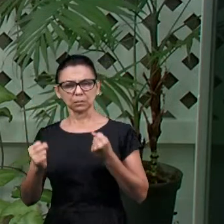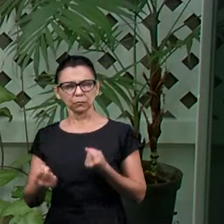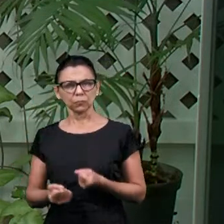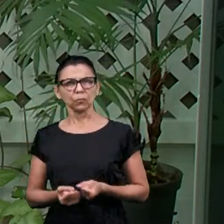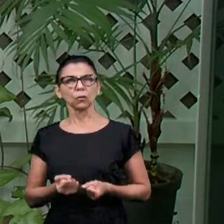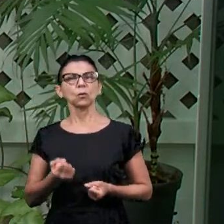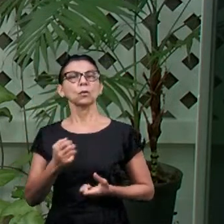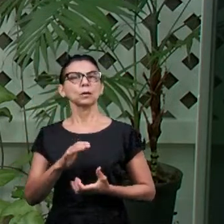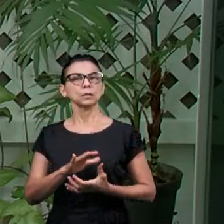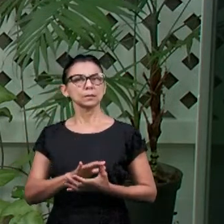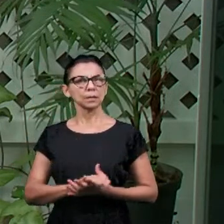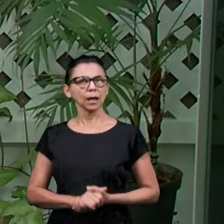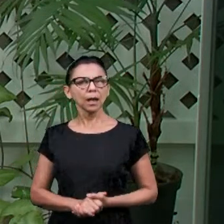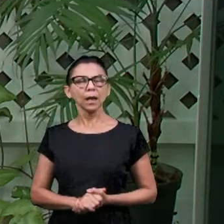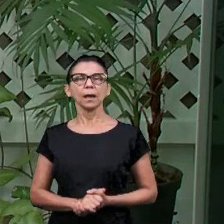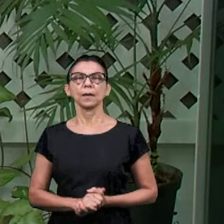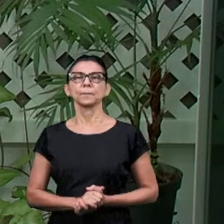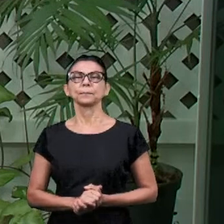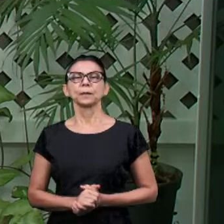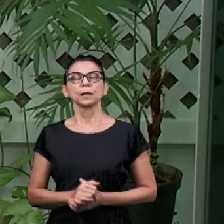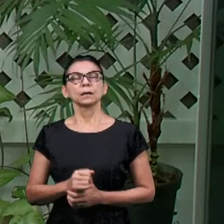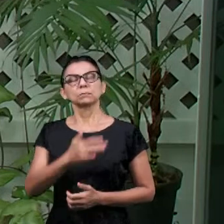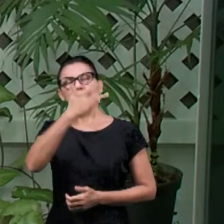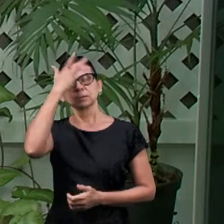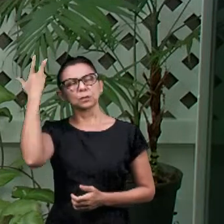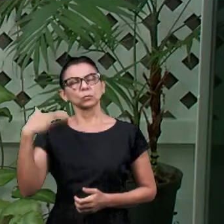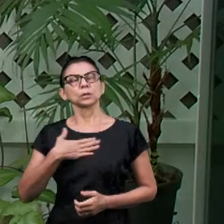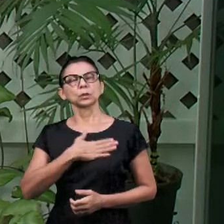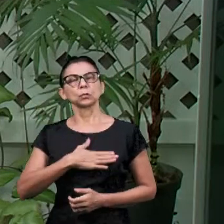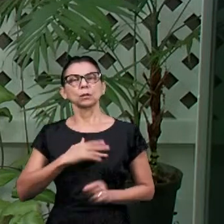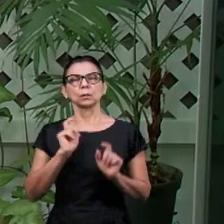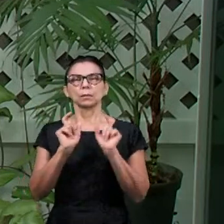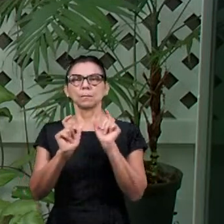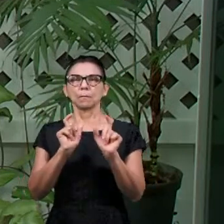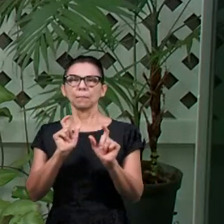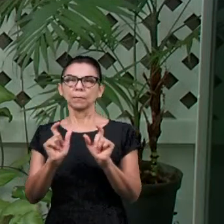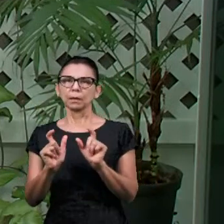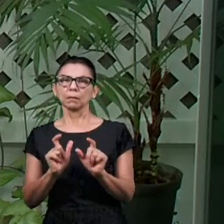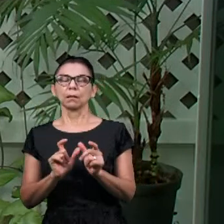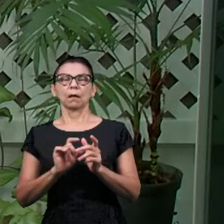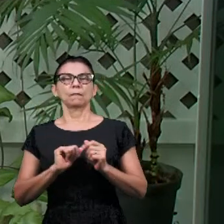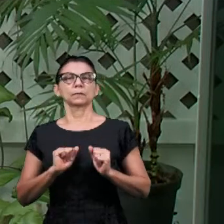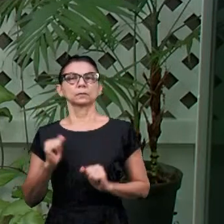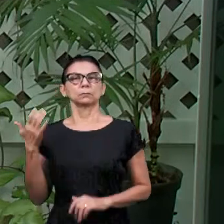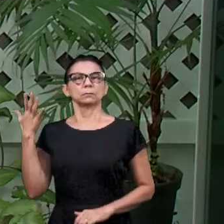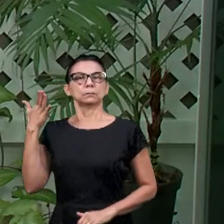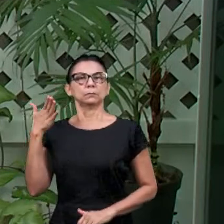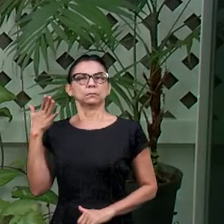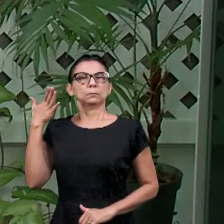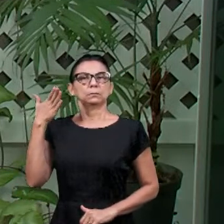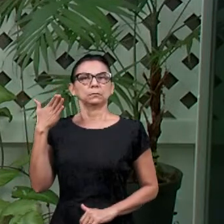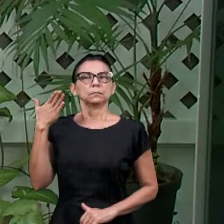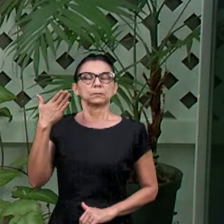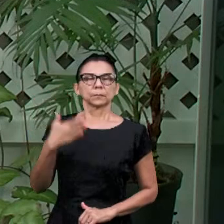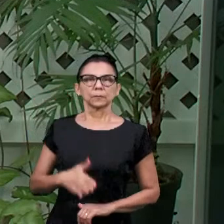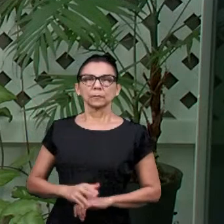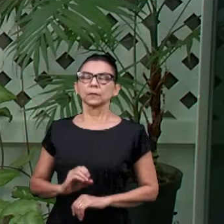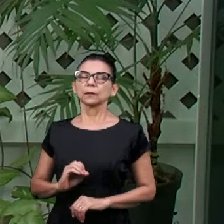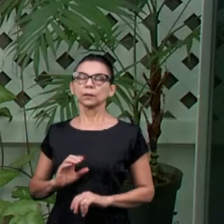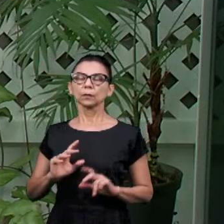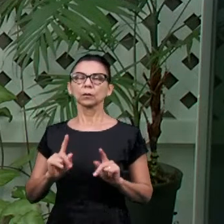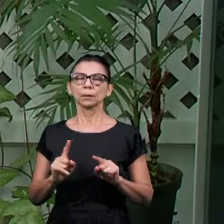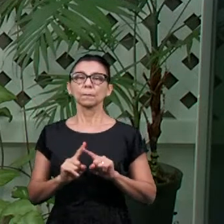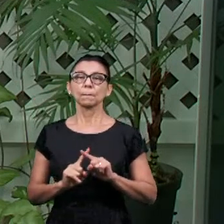não tenho, que outros também não têm, mas que tem que dizer a verdade. Então, nós temos uma